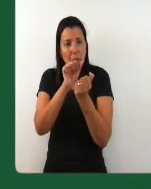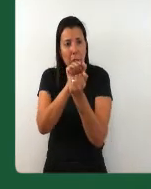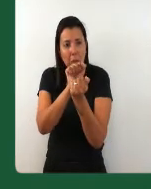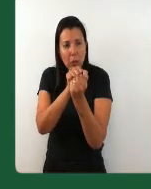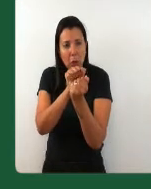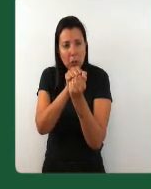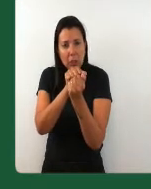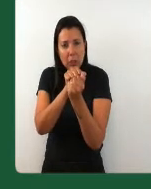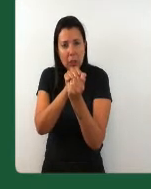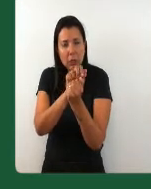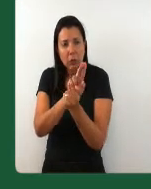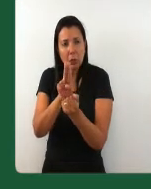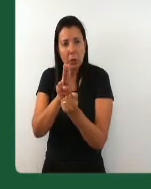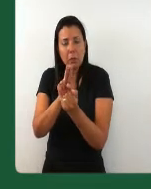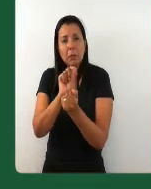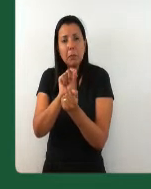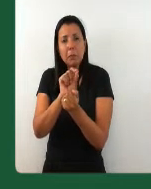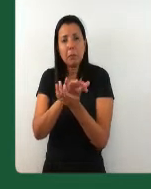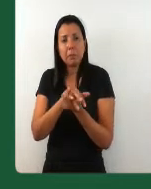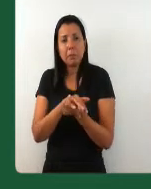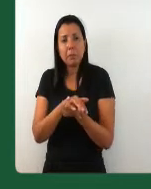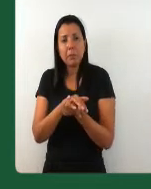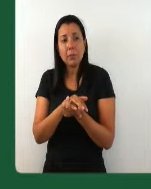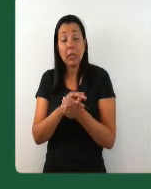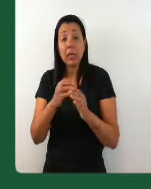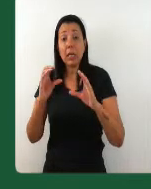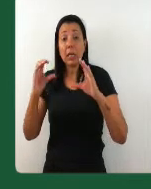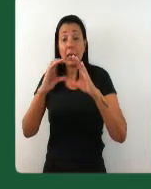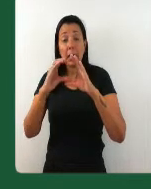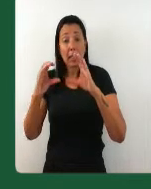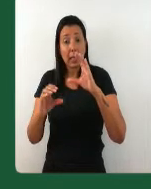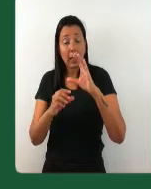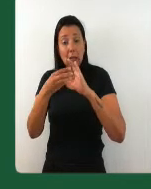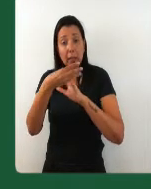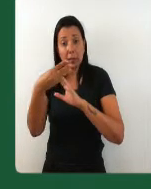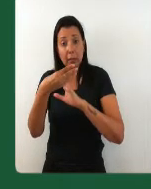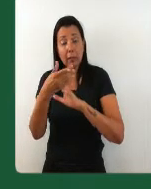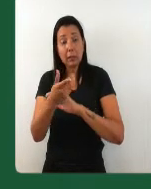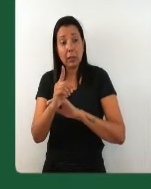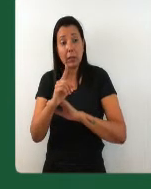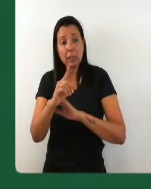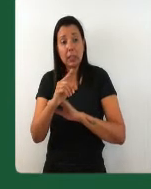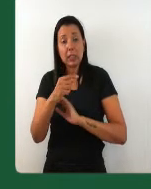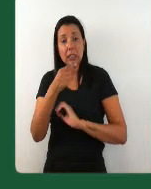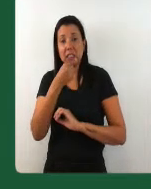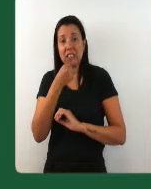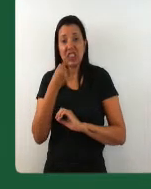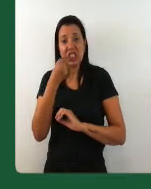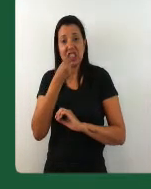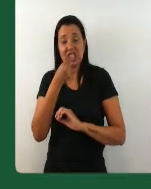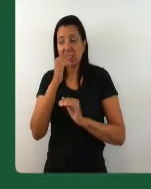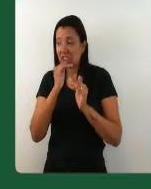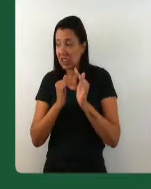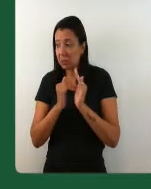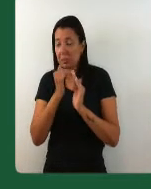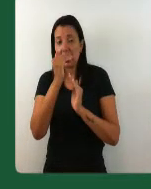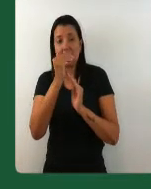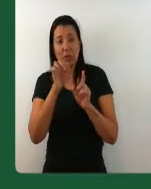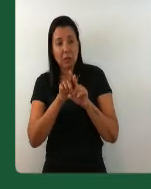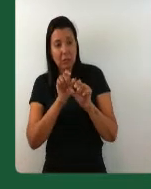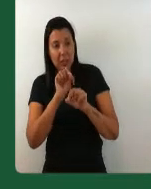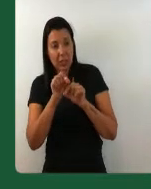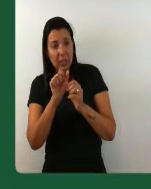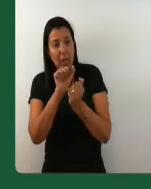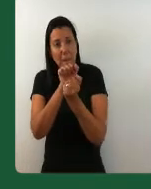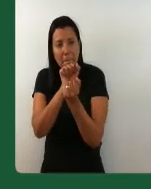gente chama de classe 3, é quando os dentes superiores da maxila, eles